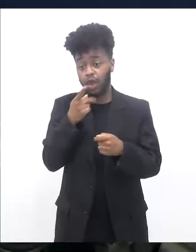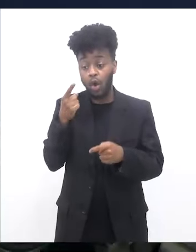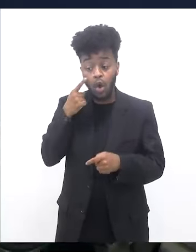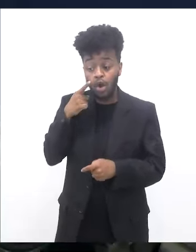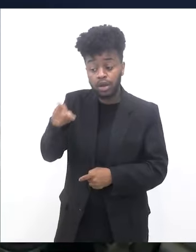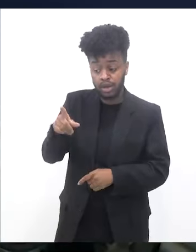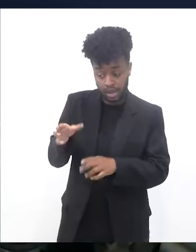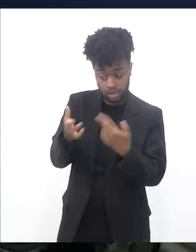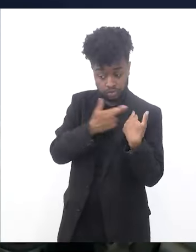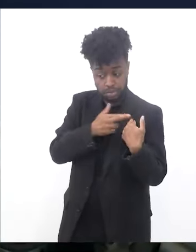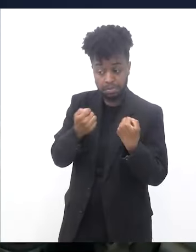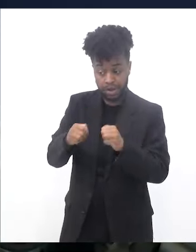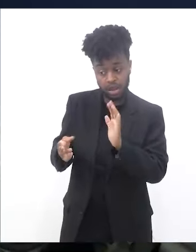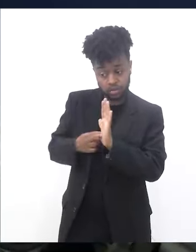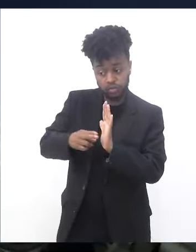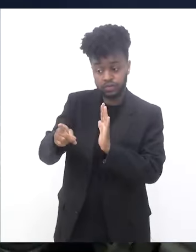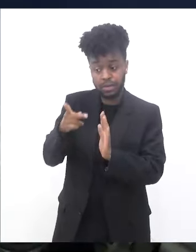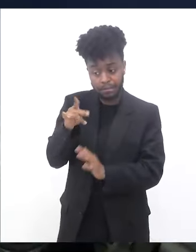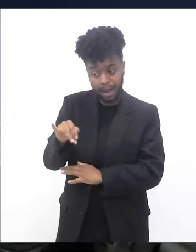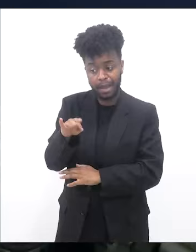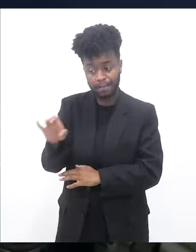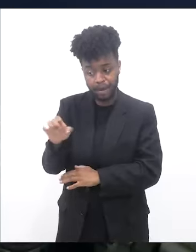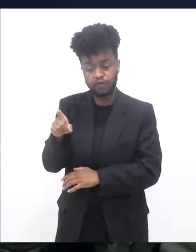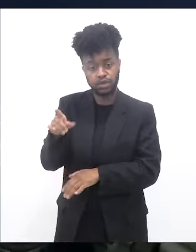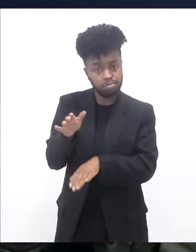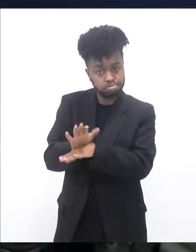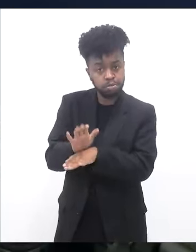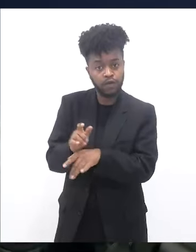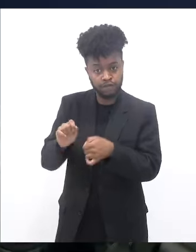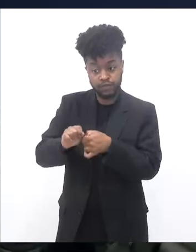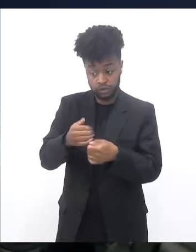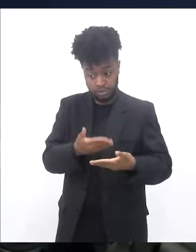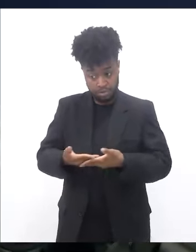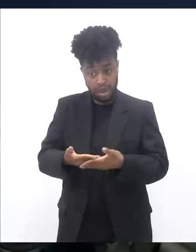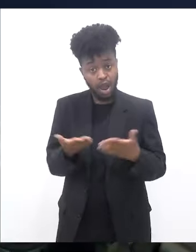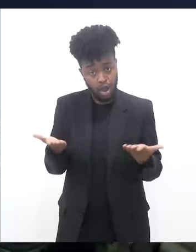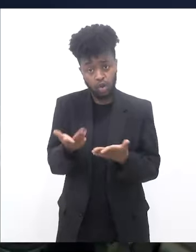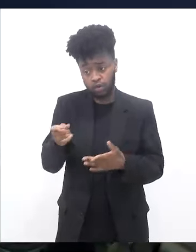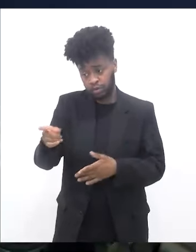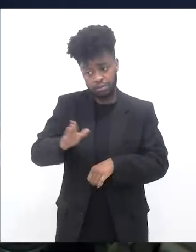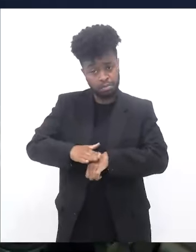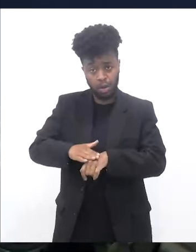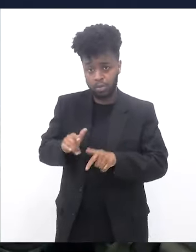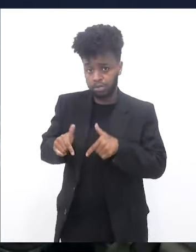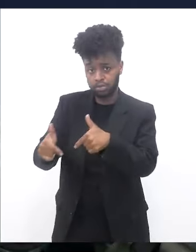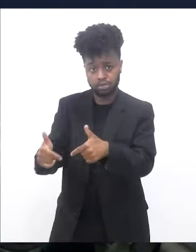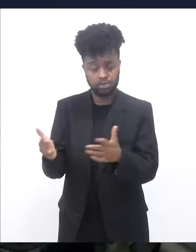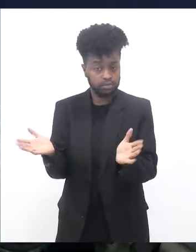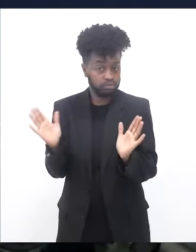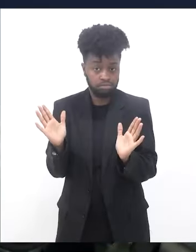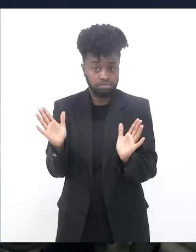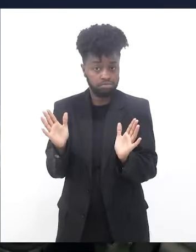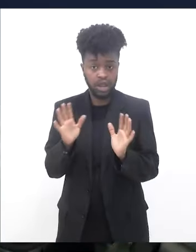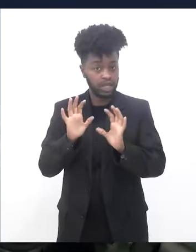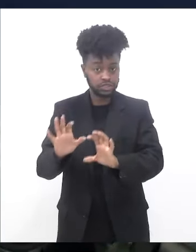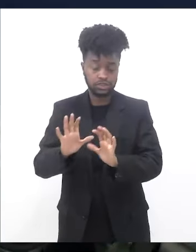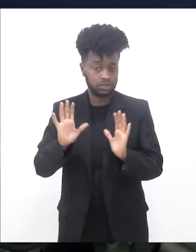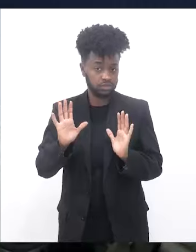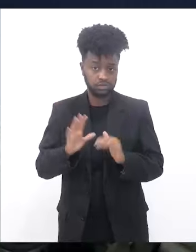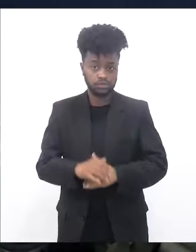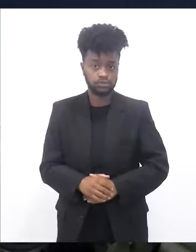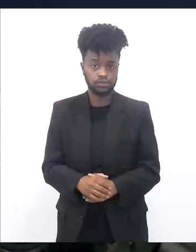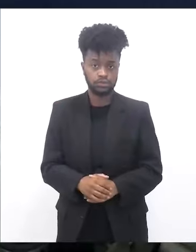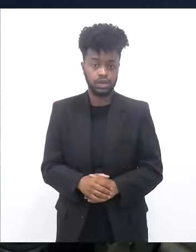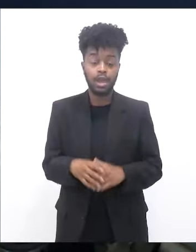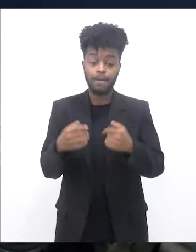tua. Assume isso aí. Você é o pai, você é a mãe, você transou, você fez o filho, agora é um embale. É isso. É basicamente